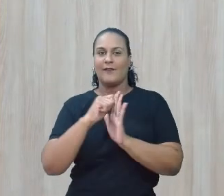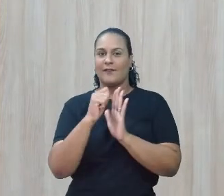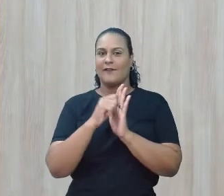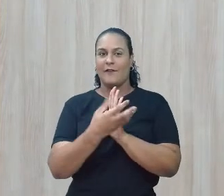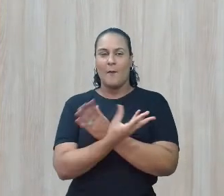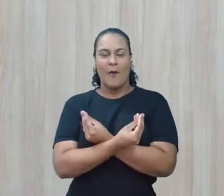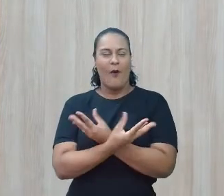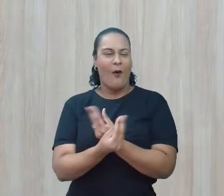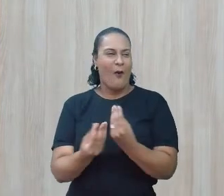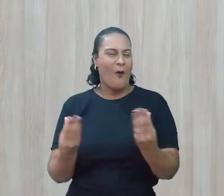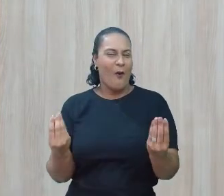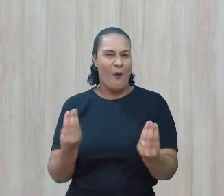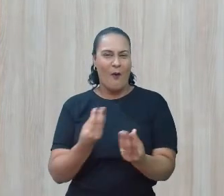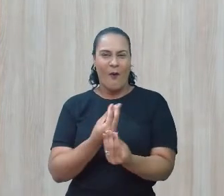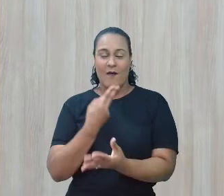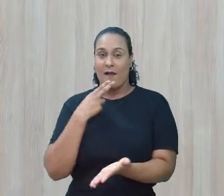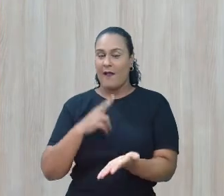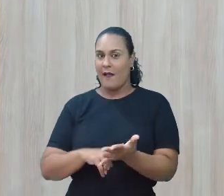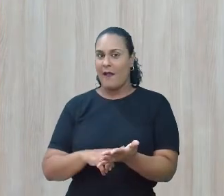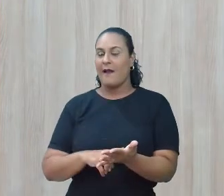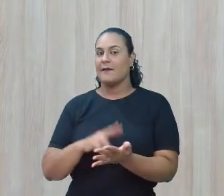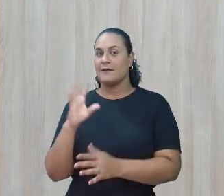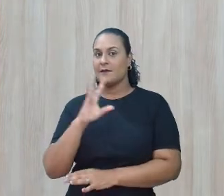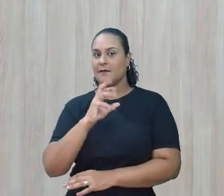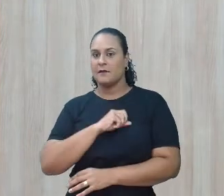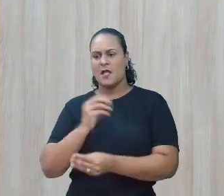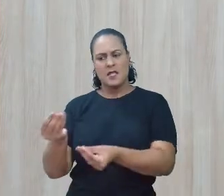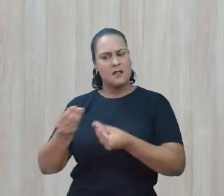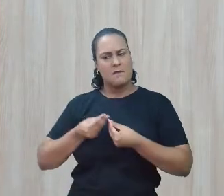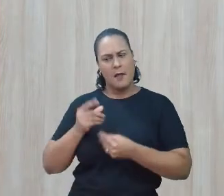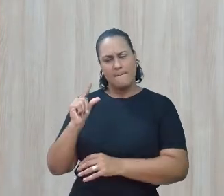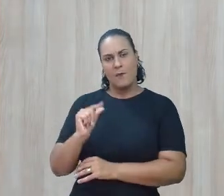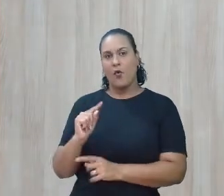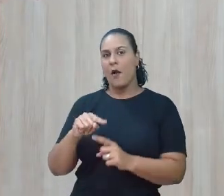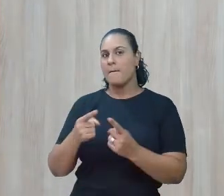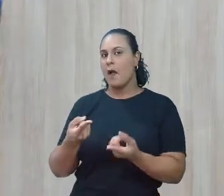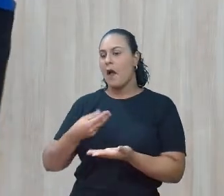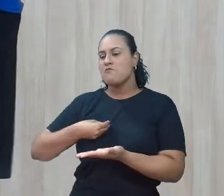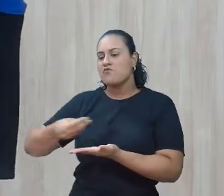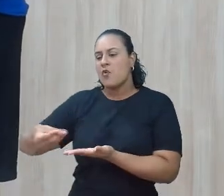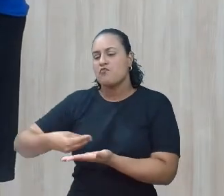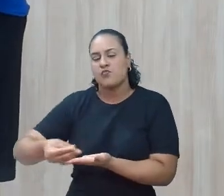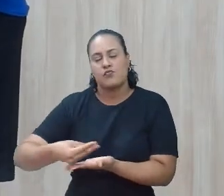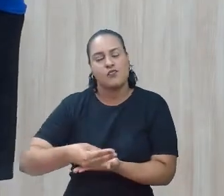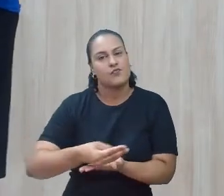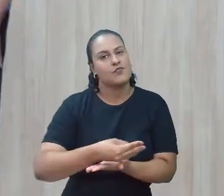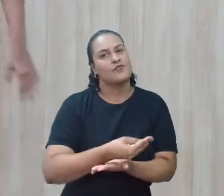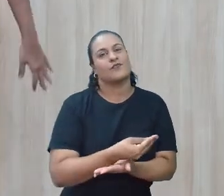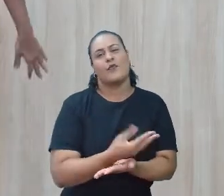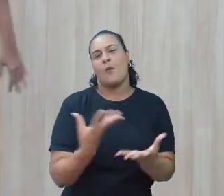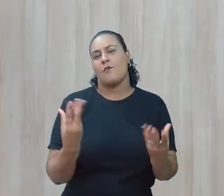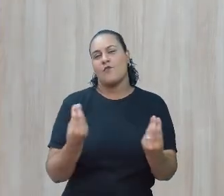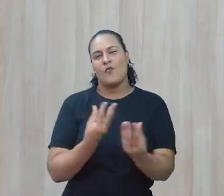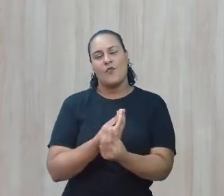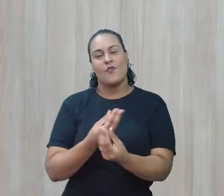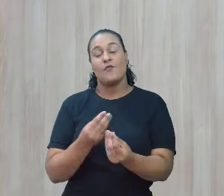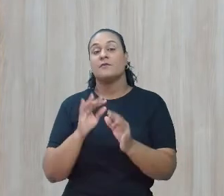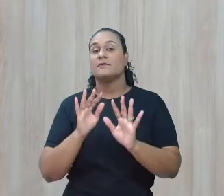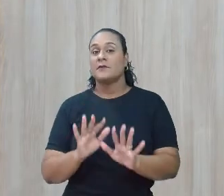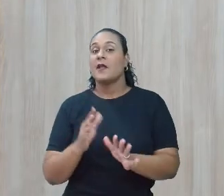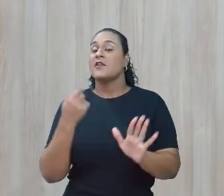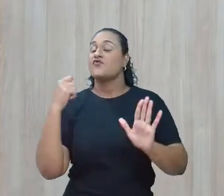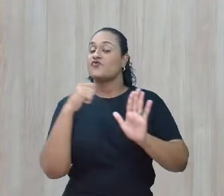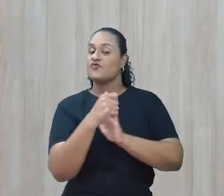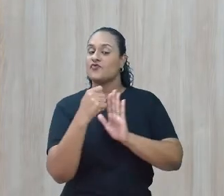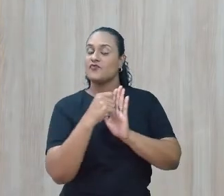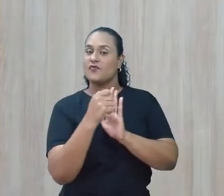amor. Milhares, assim. Recebi poucas, mandei muitas, porque assim é a vida. Então, ó, para fazer uma boa carta, e aí